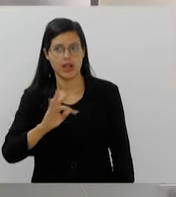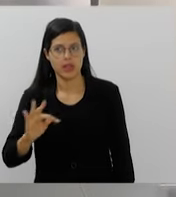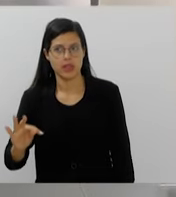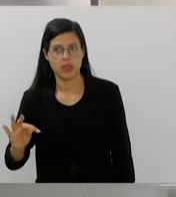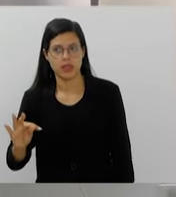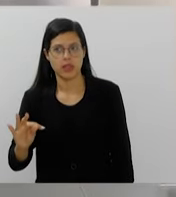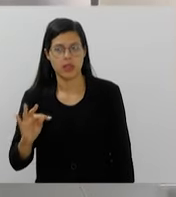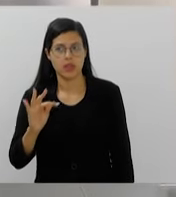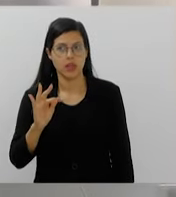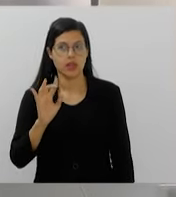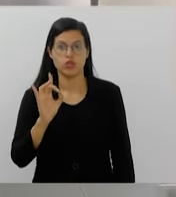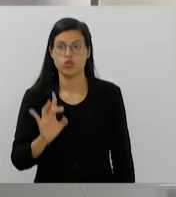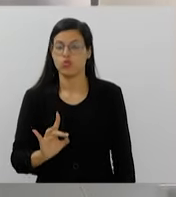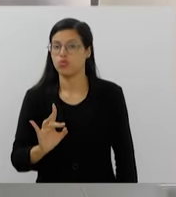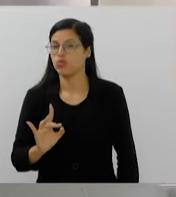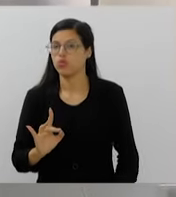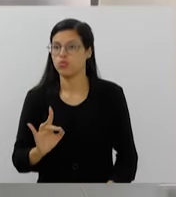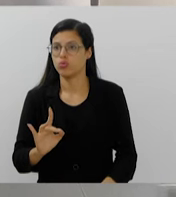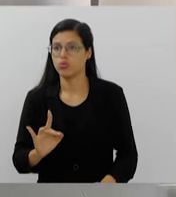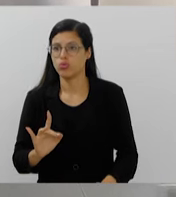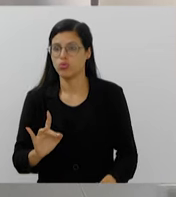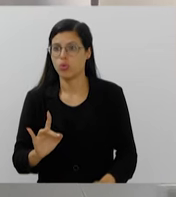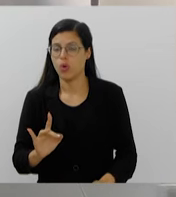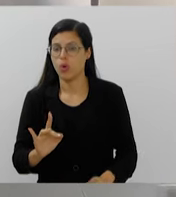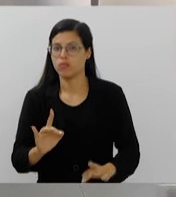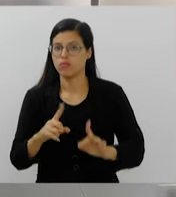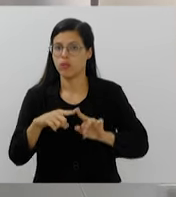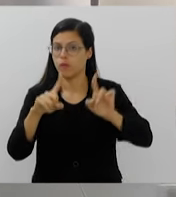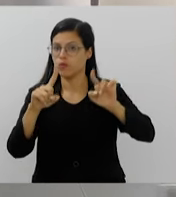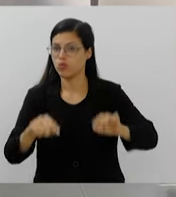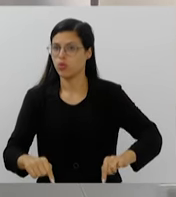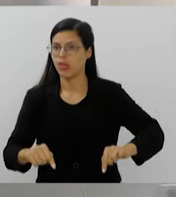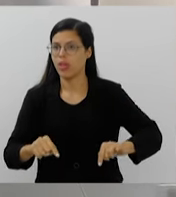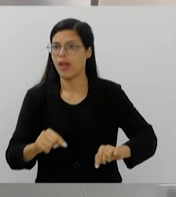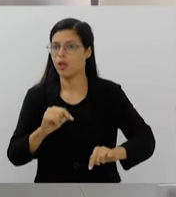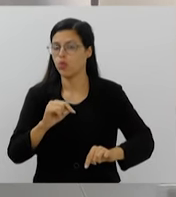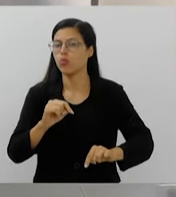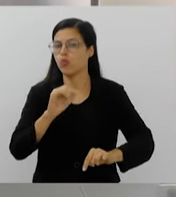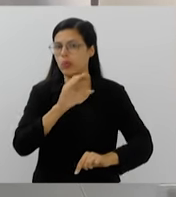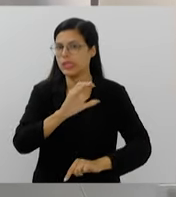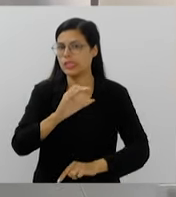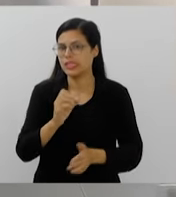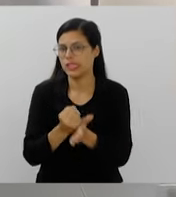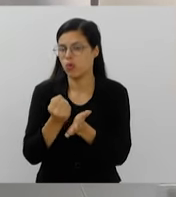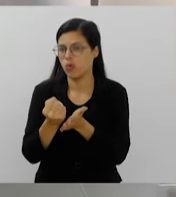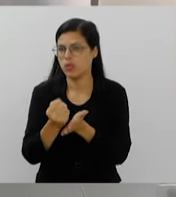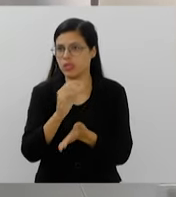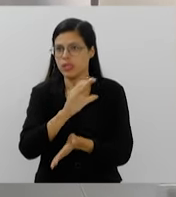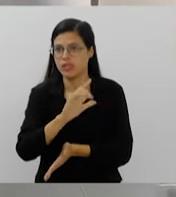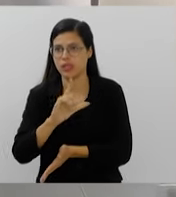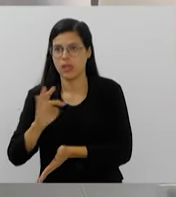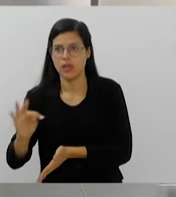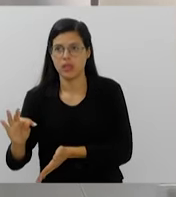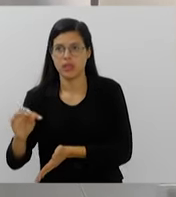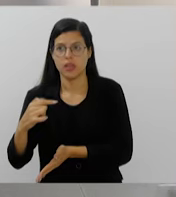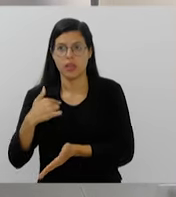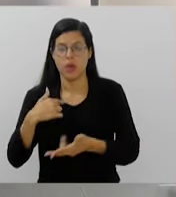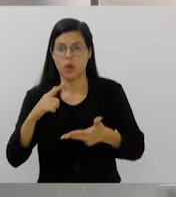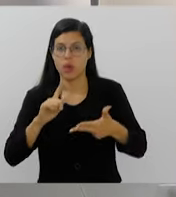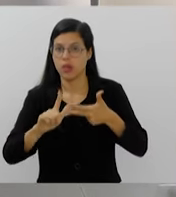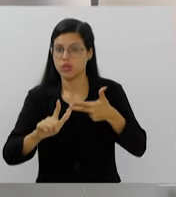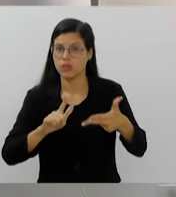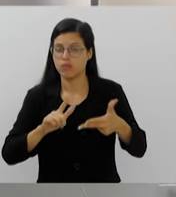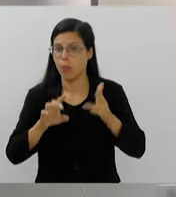aplica exclusivamente para o servidor, para o funcionário seletista. Eu estou legislando para o servidor público, para o